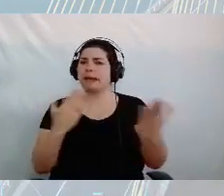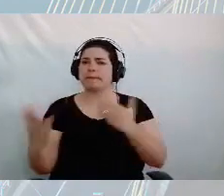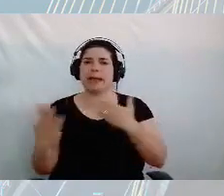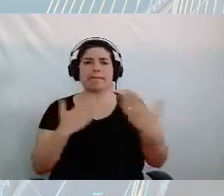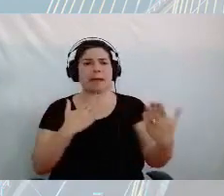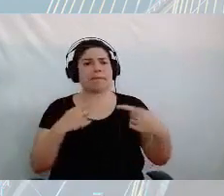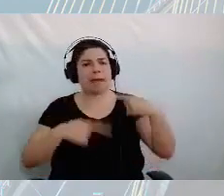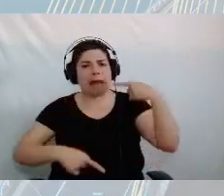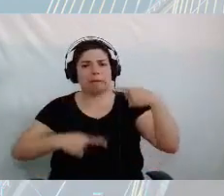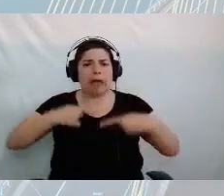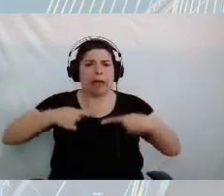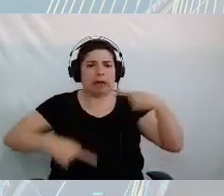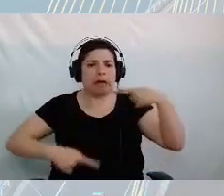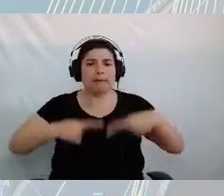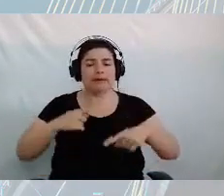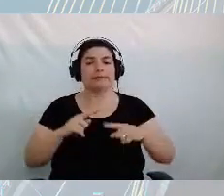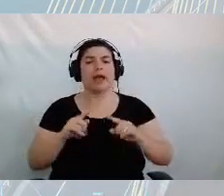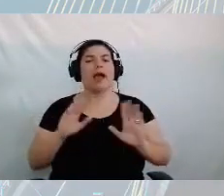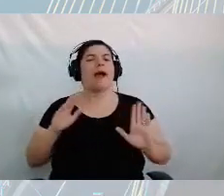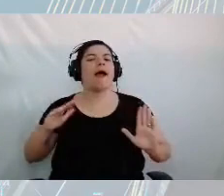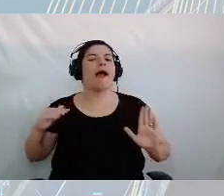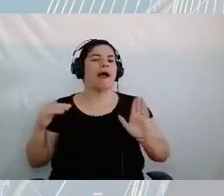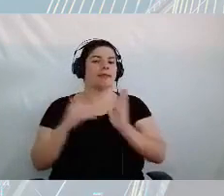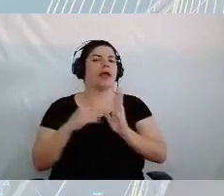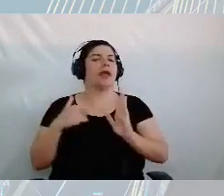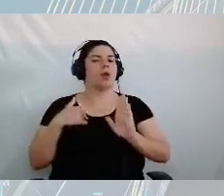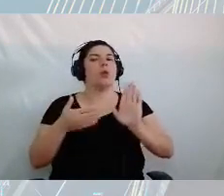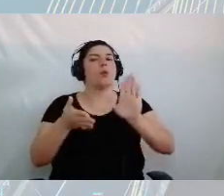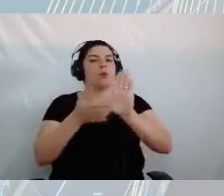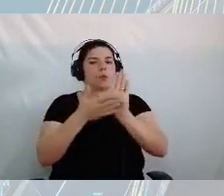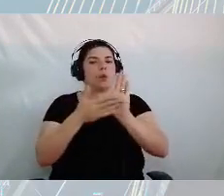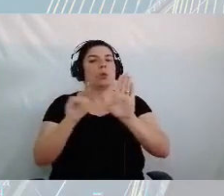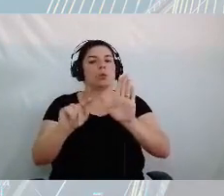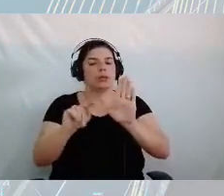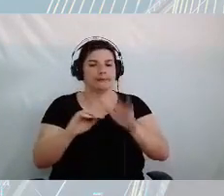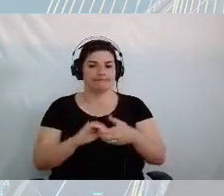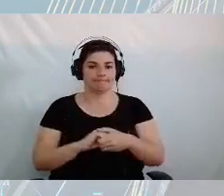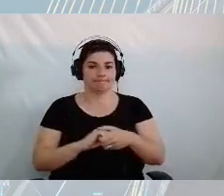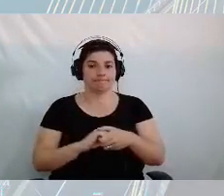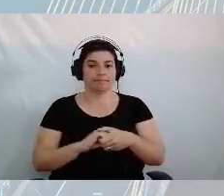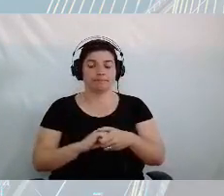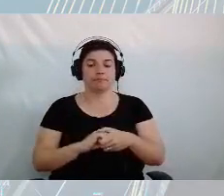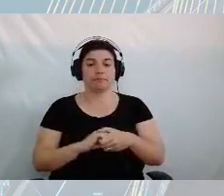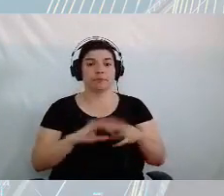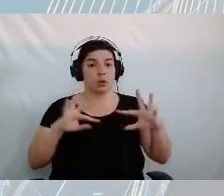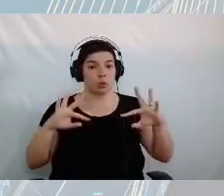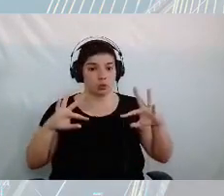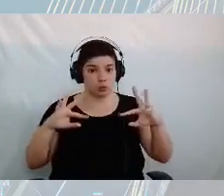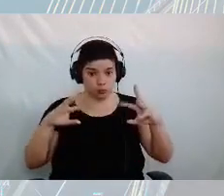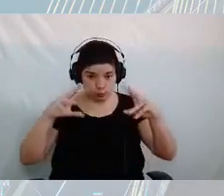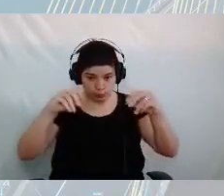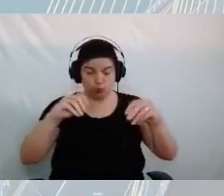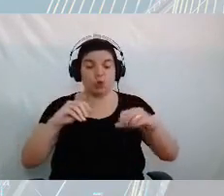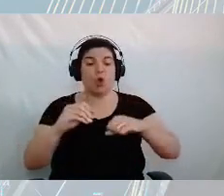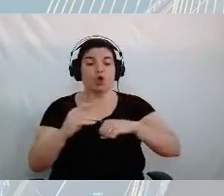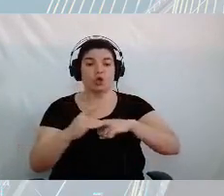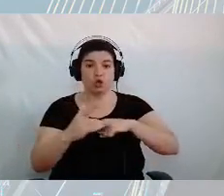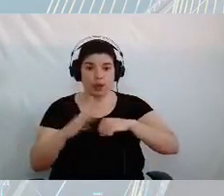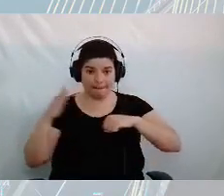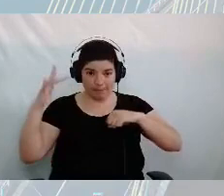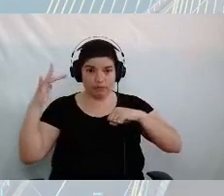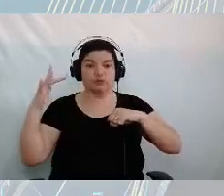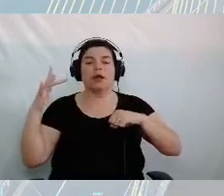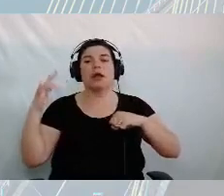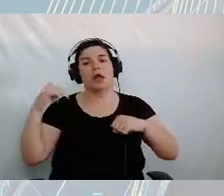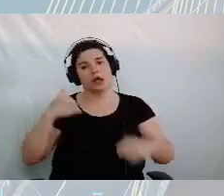Até que eu fiz a seguinte proposta. Nós navegamos por todo o Duplo Diamond. Eu, como UX,